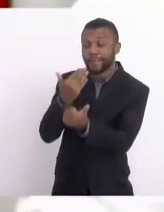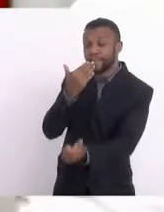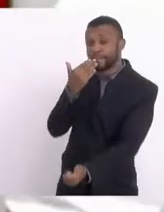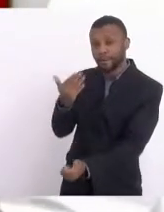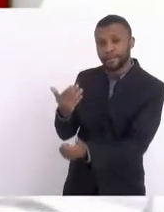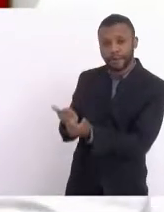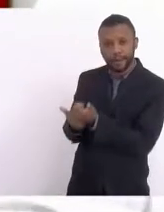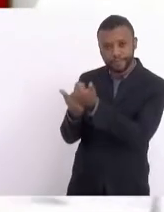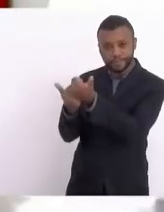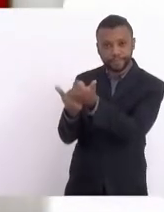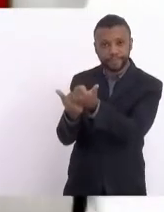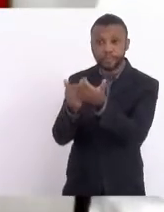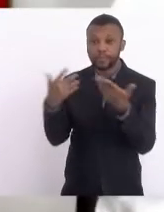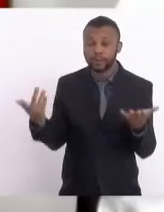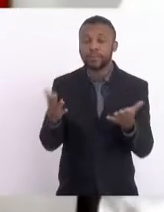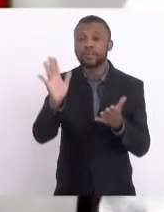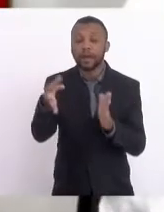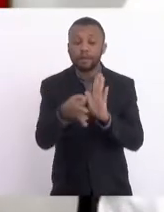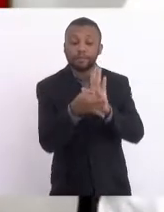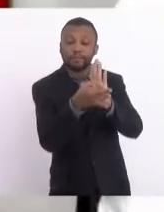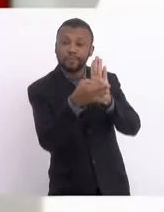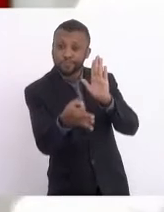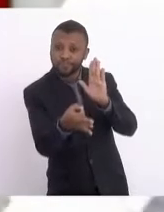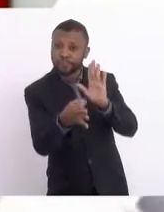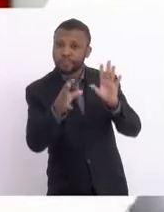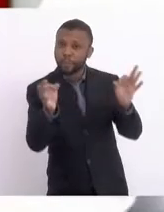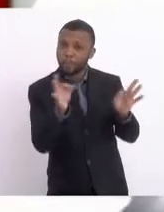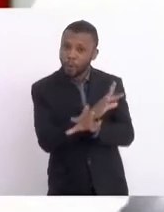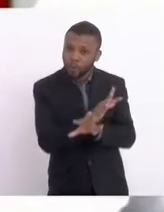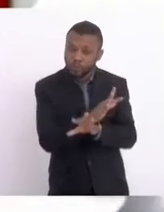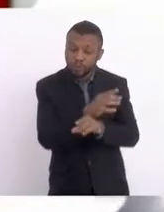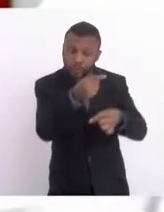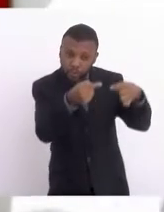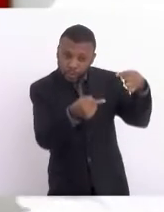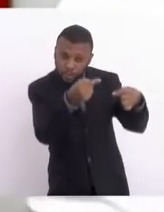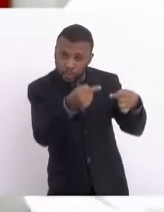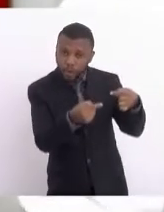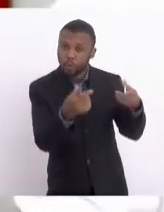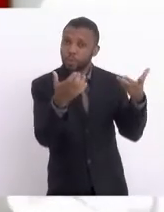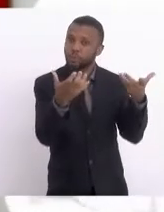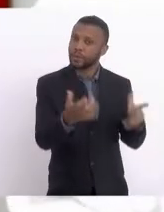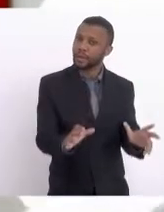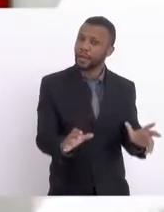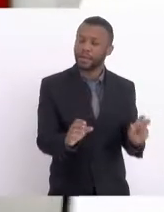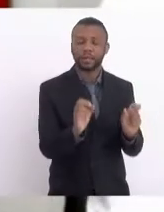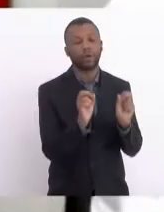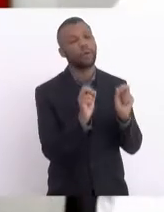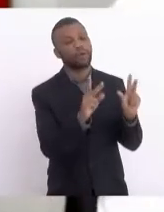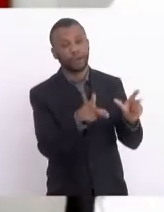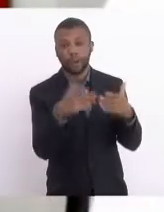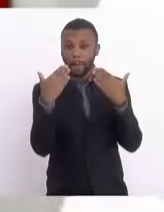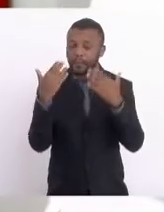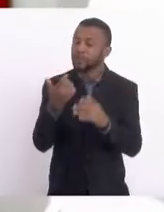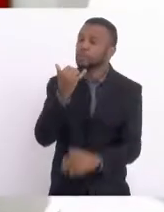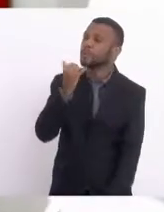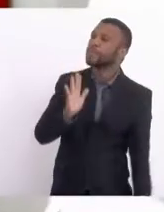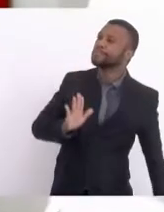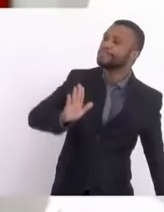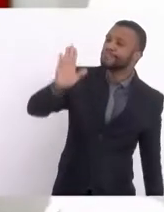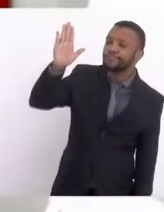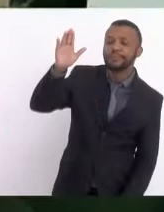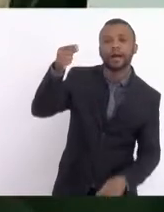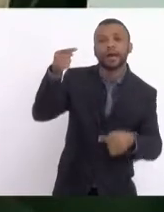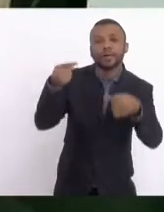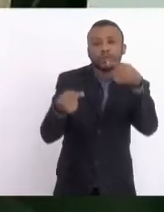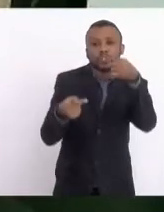Com os pareceres emitidos em discussão, não havendo quem queira discutir, a presente presidente, proposta... Para discutir,